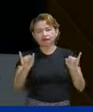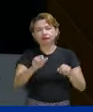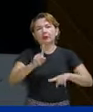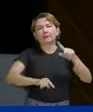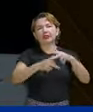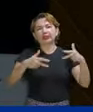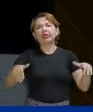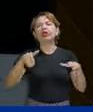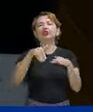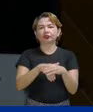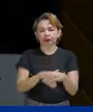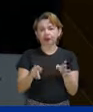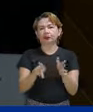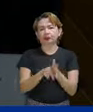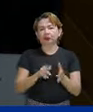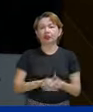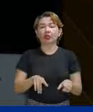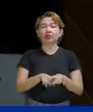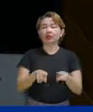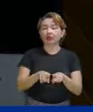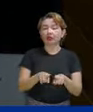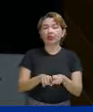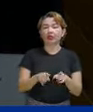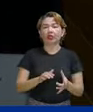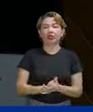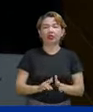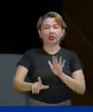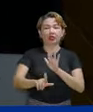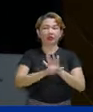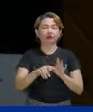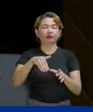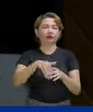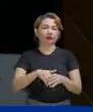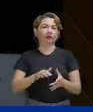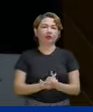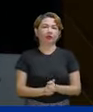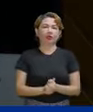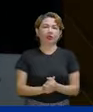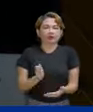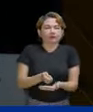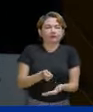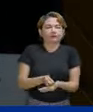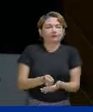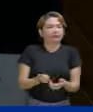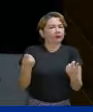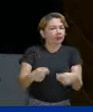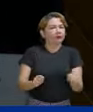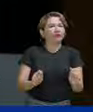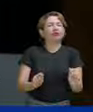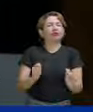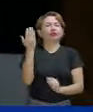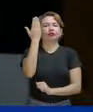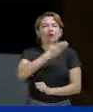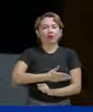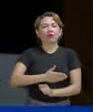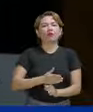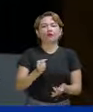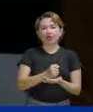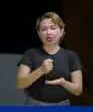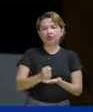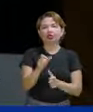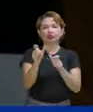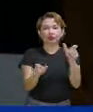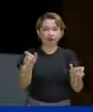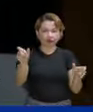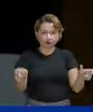material de campanha. Afirmou que a legislação eleitoral não impõe a necessidade de comprovar a contratação